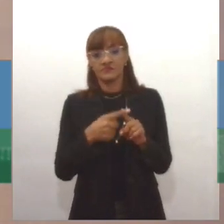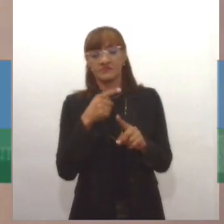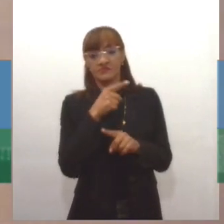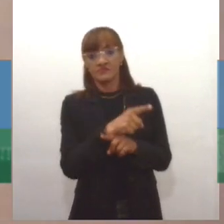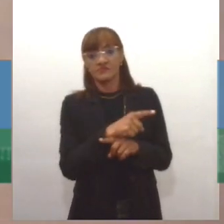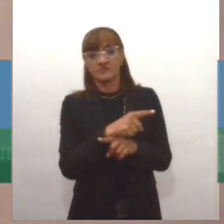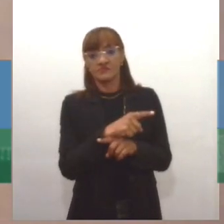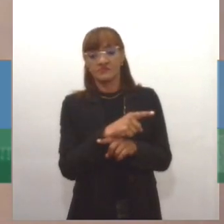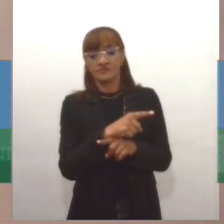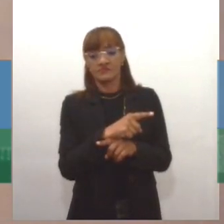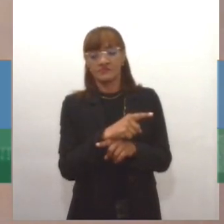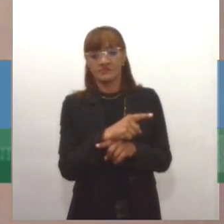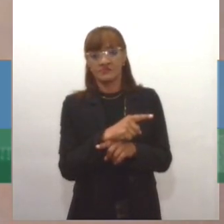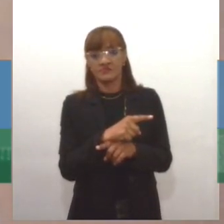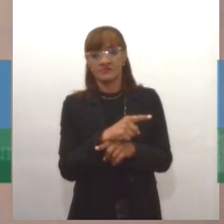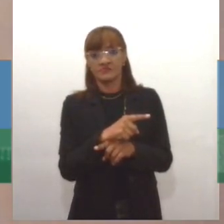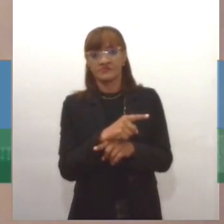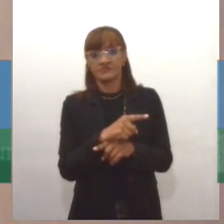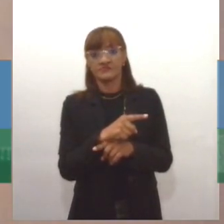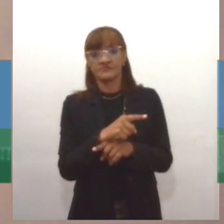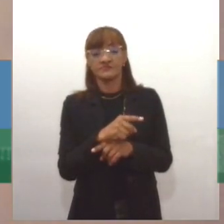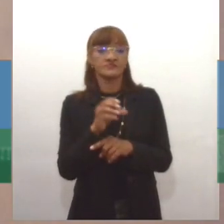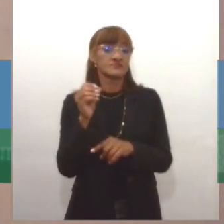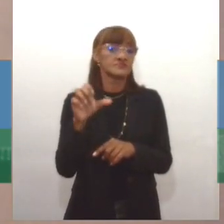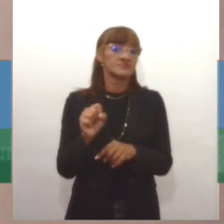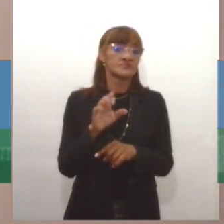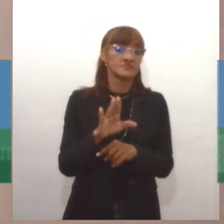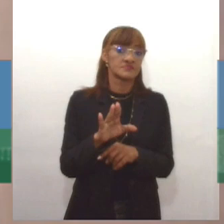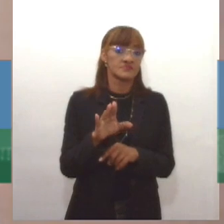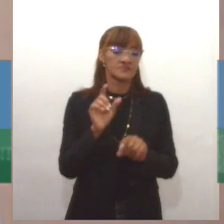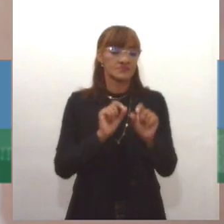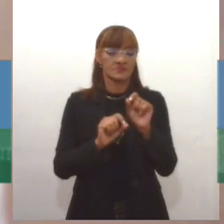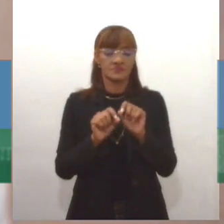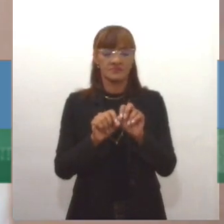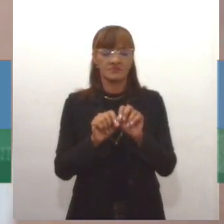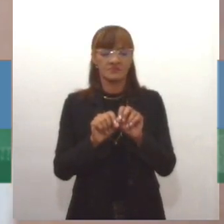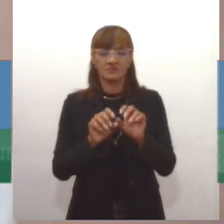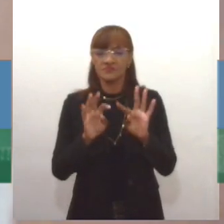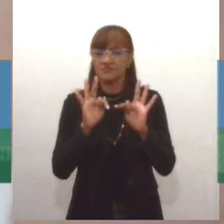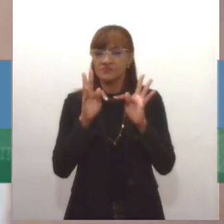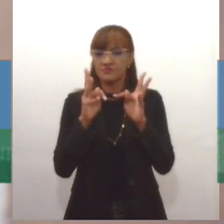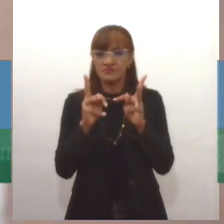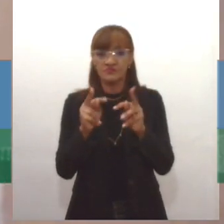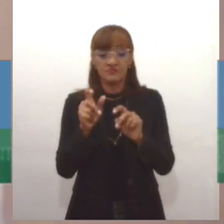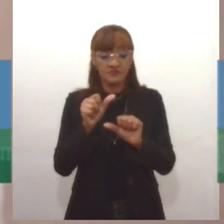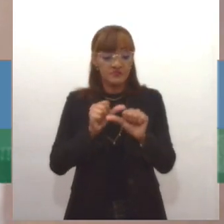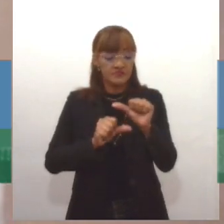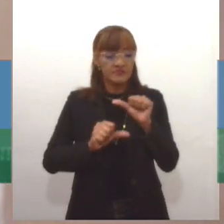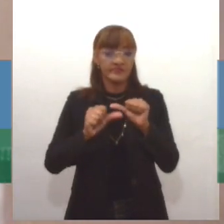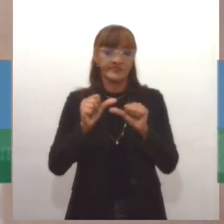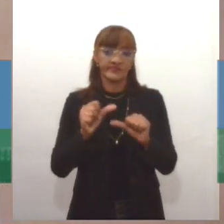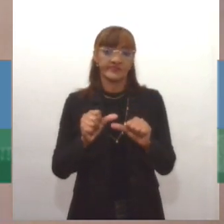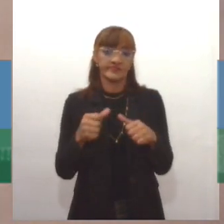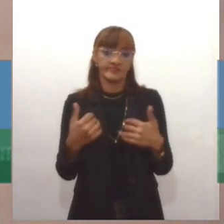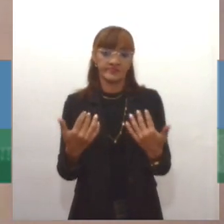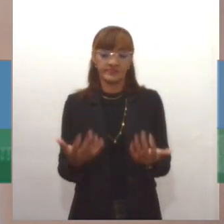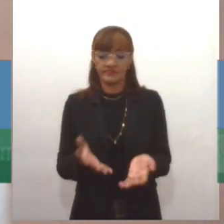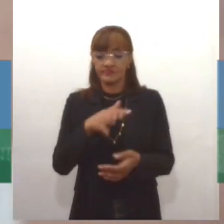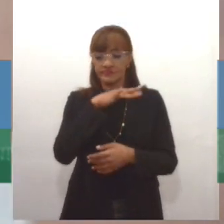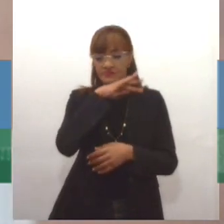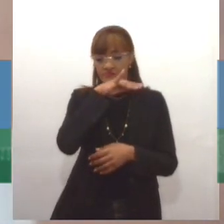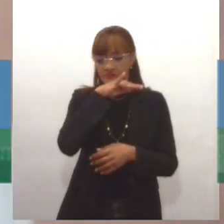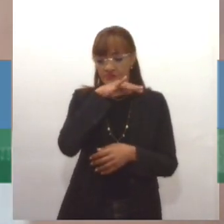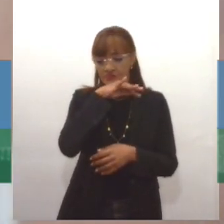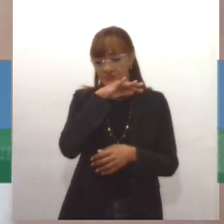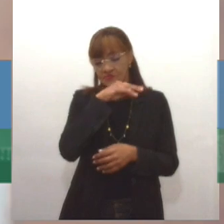Ah, o que que acontece? Tudo isso onera os cofres públicos. Então, é muito ruim essa mudança que está sendo